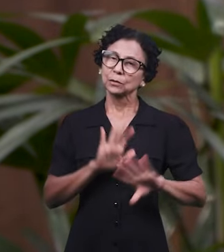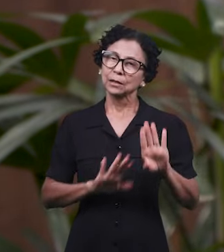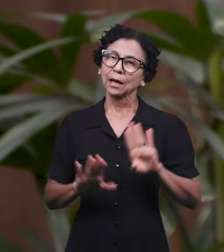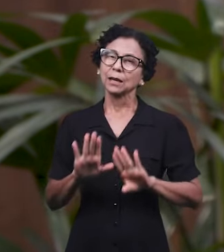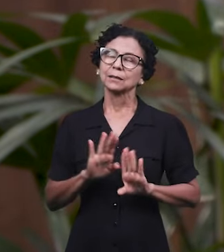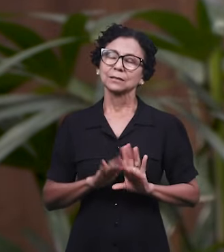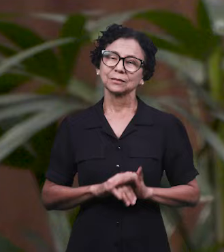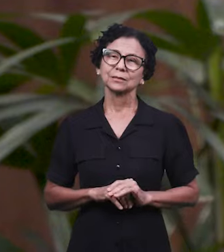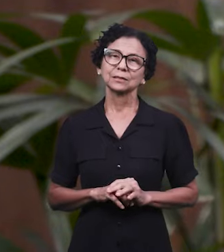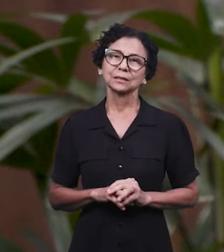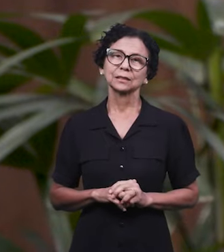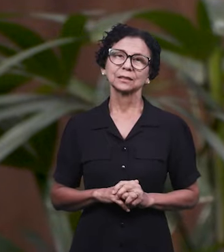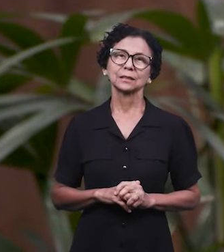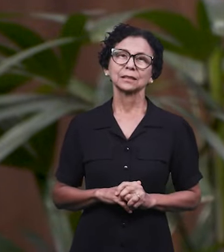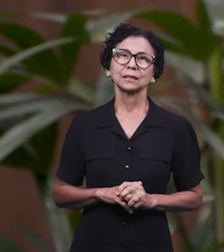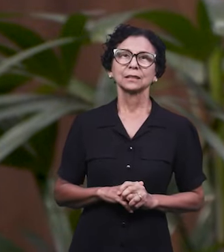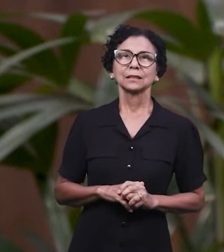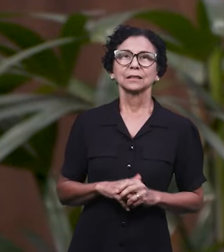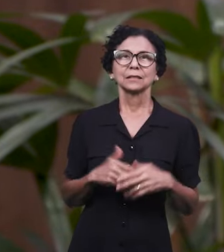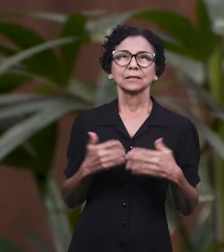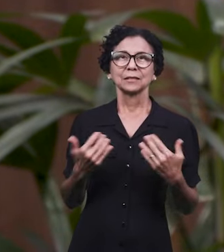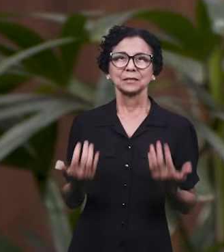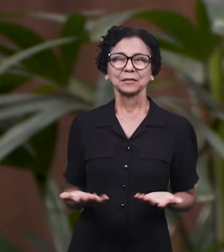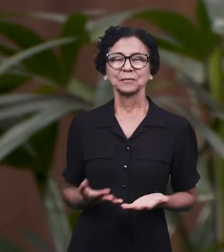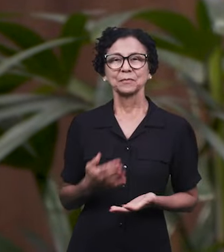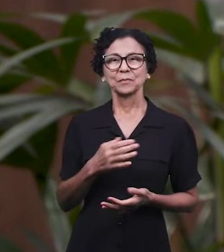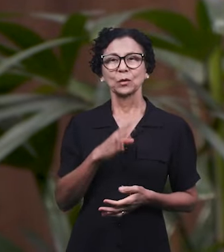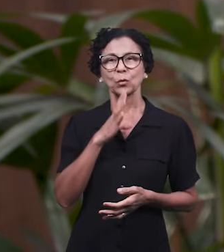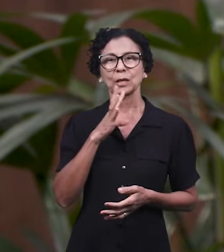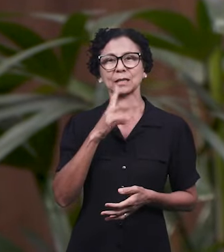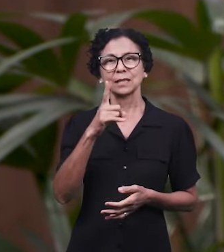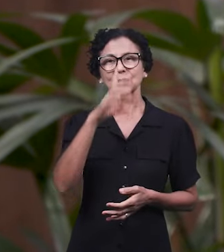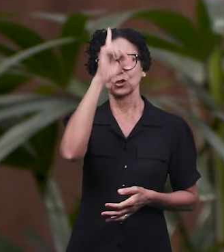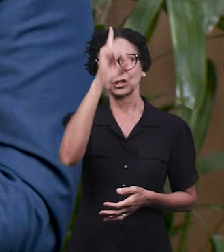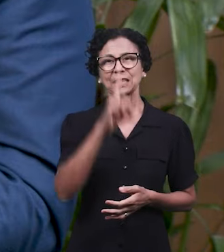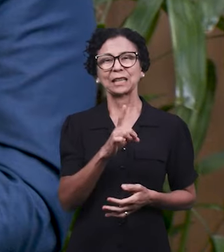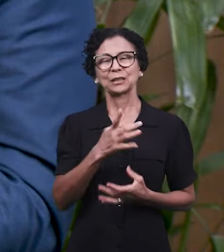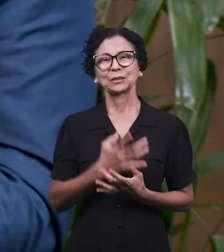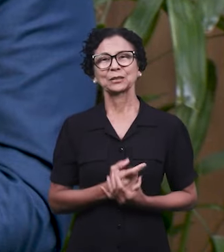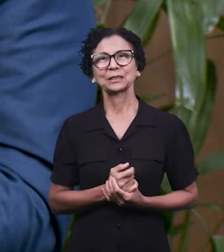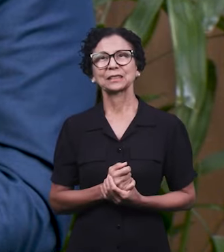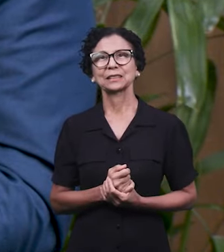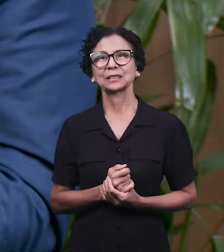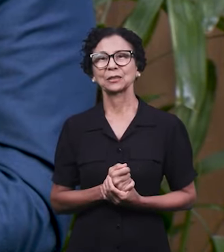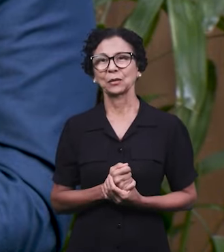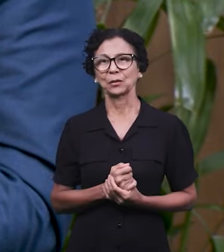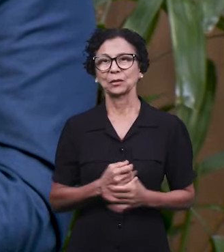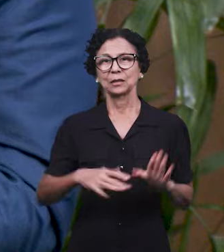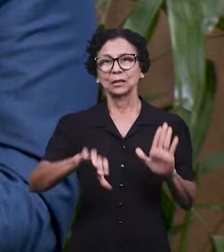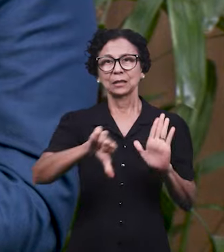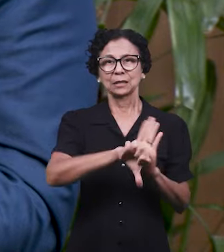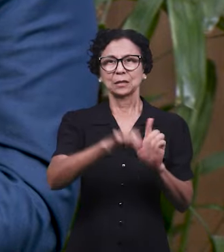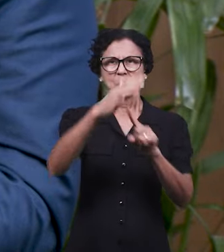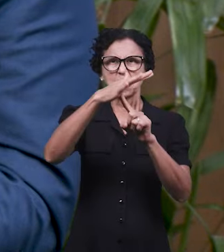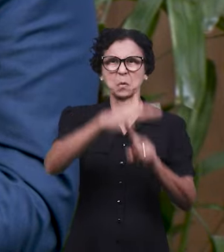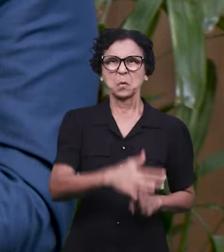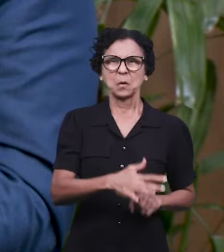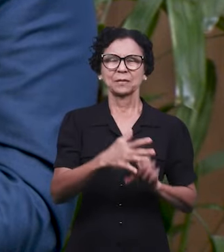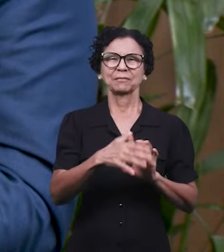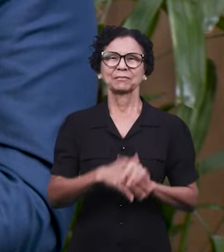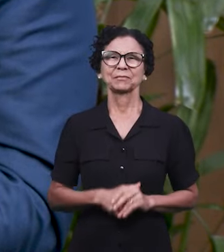cuidar se proteger e enfim conhecer os seus direitos né hoje o tema que falamos foi sobre crimes contra a